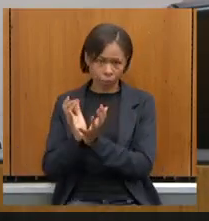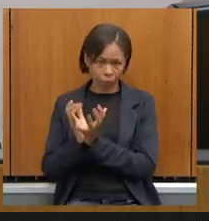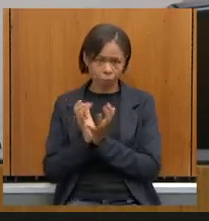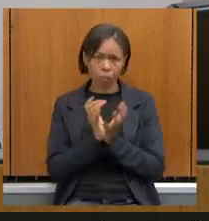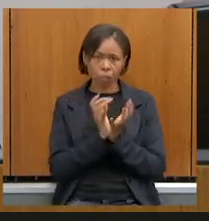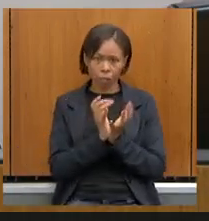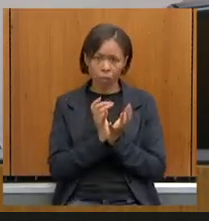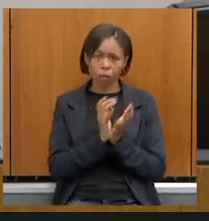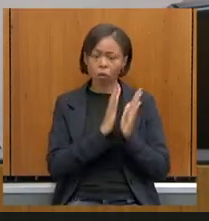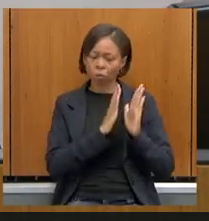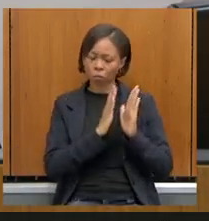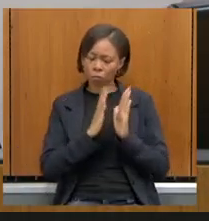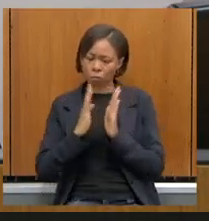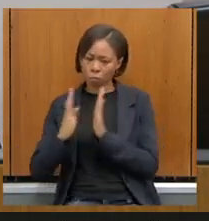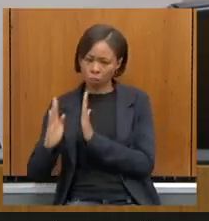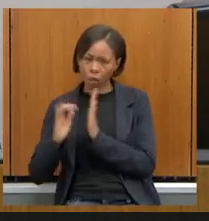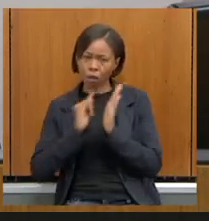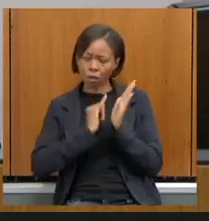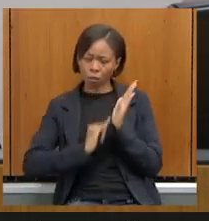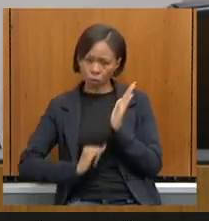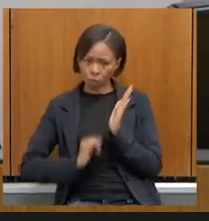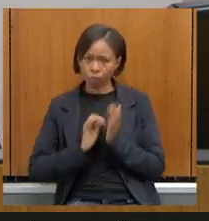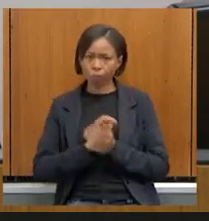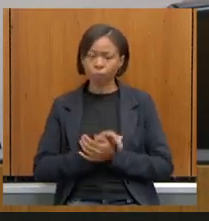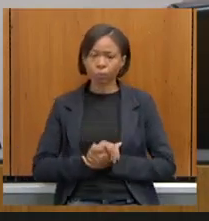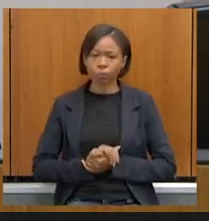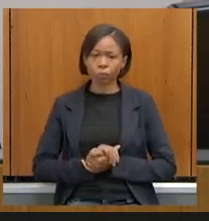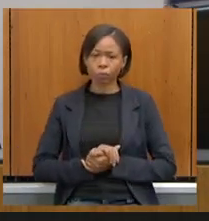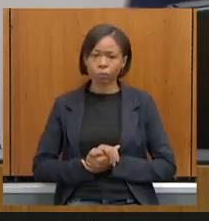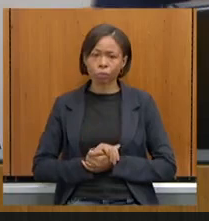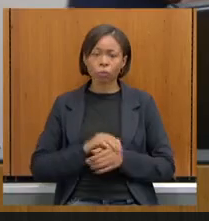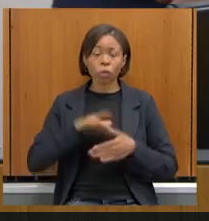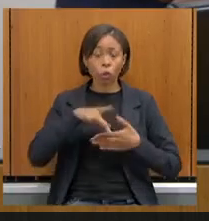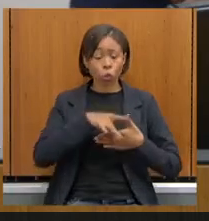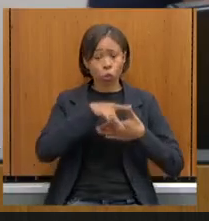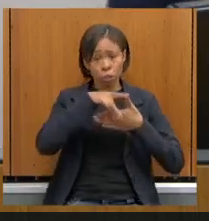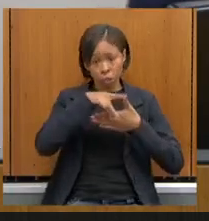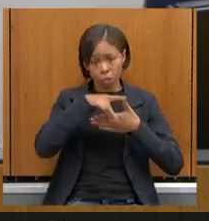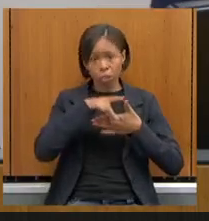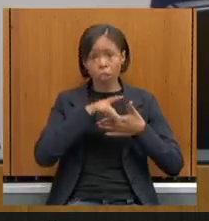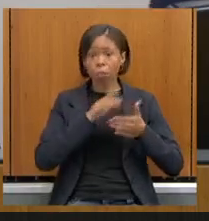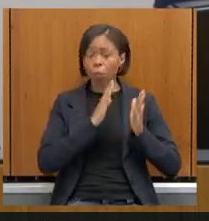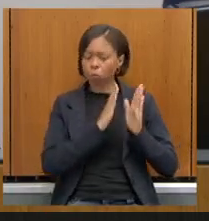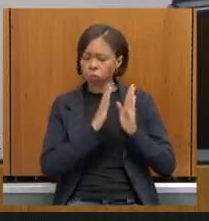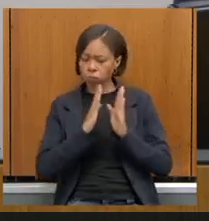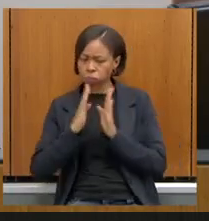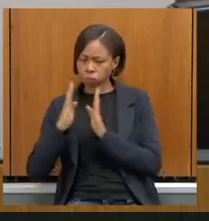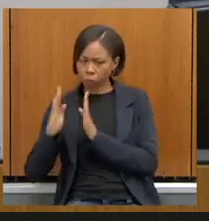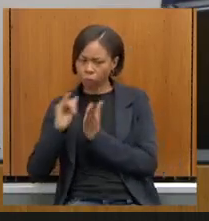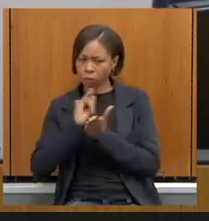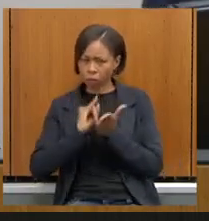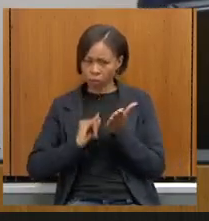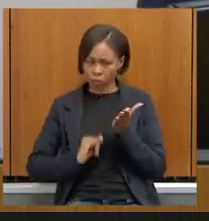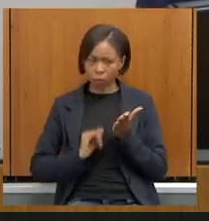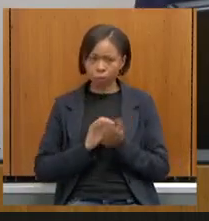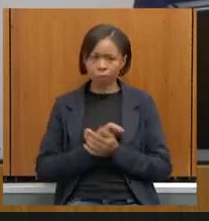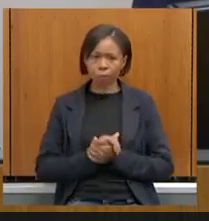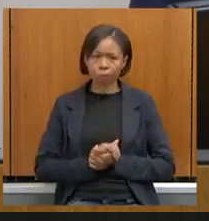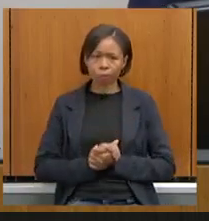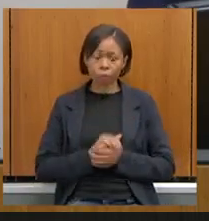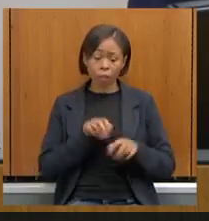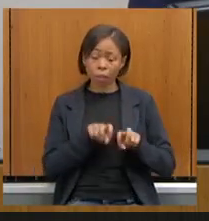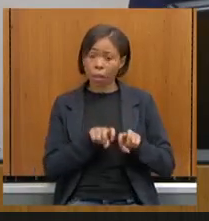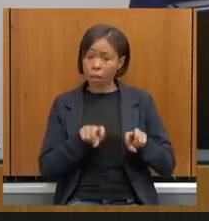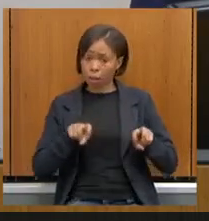por ordem de inscrição, líderes por ordem de inscrição, membros da mesa da